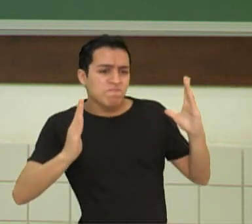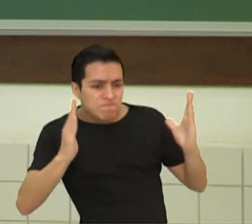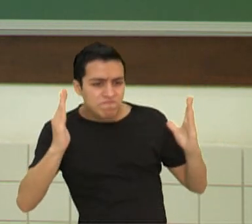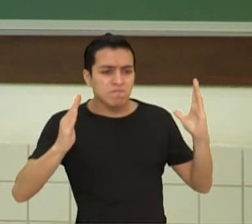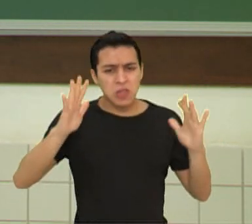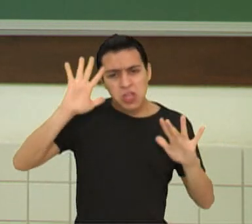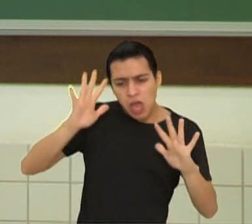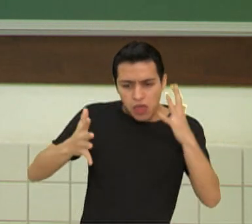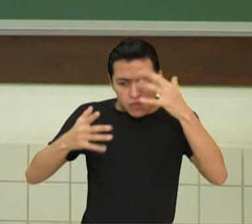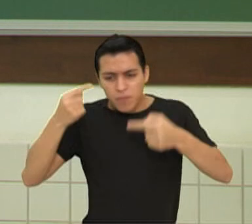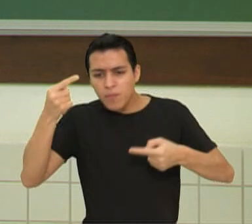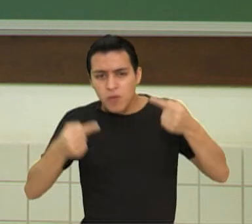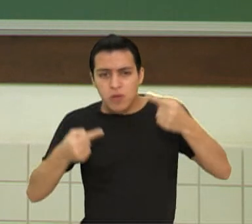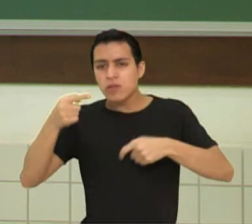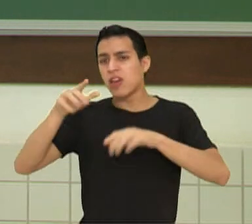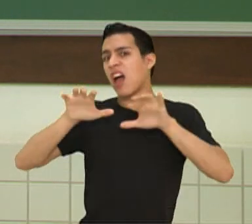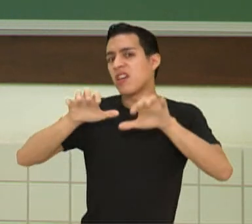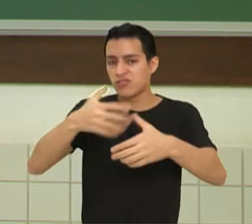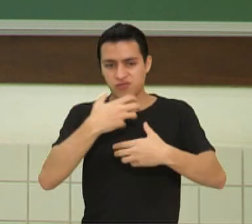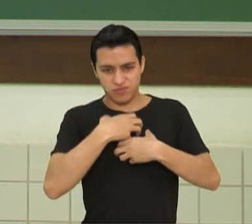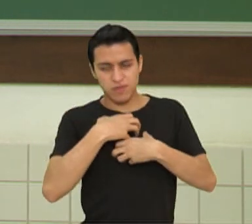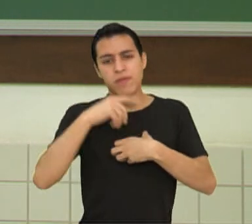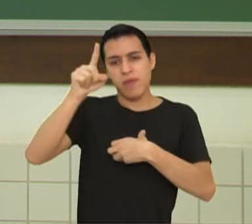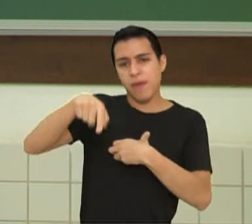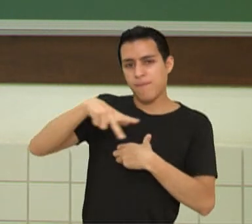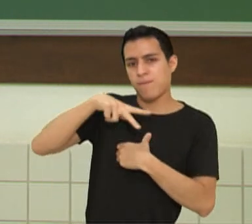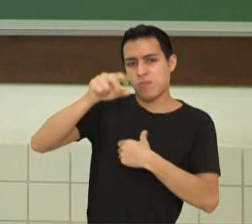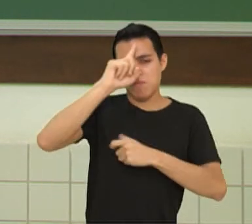essas decisões políticas aconteciam dessa forma, né?